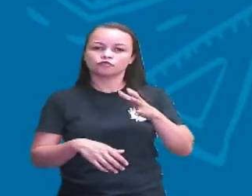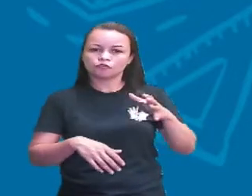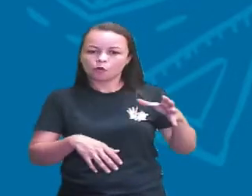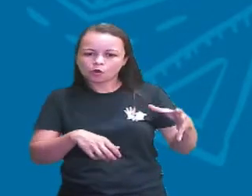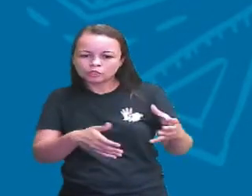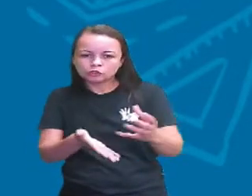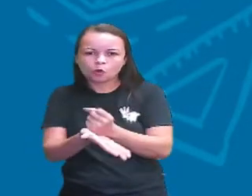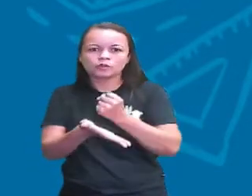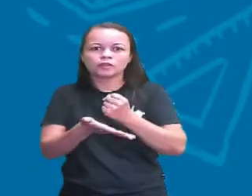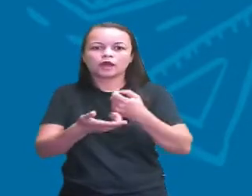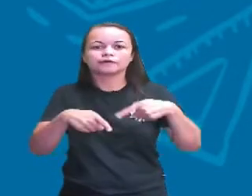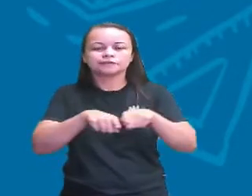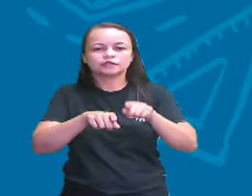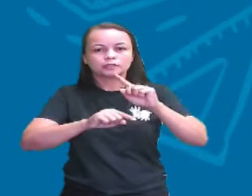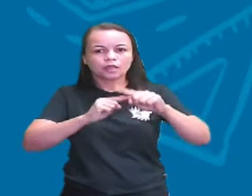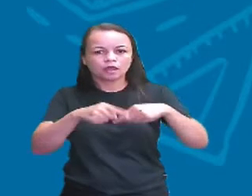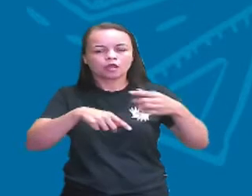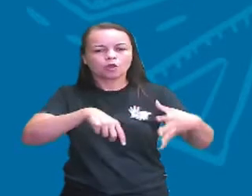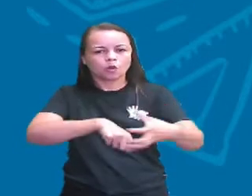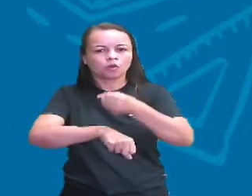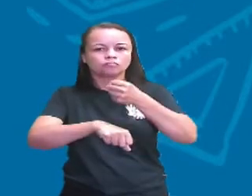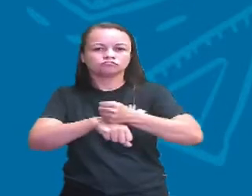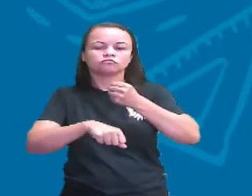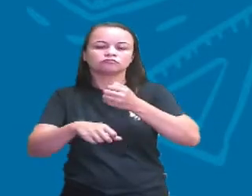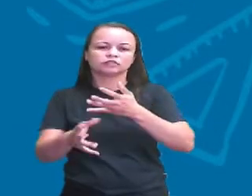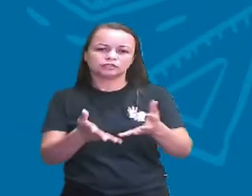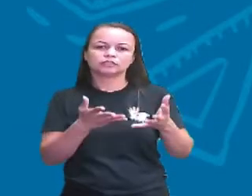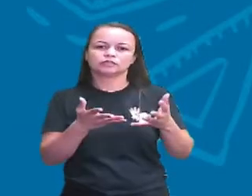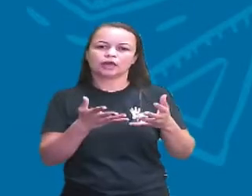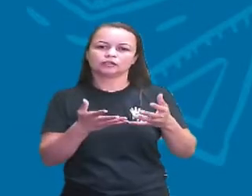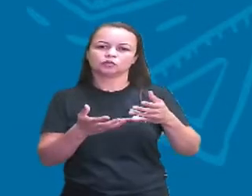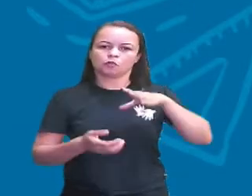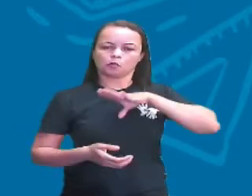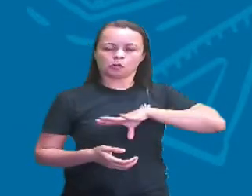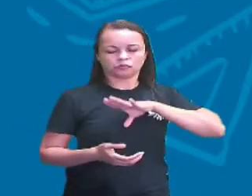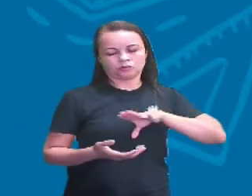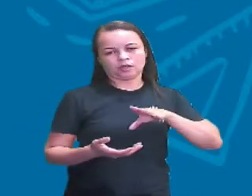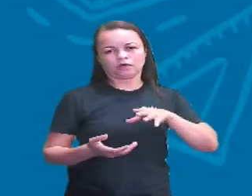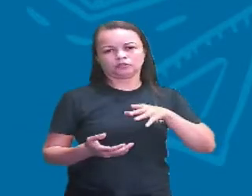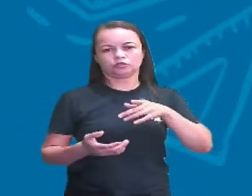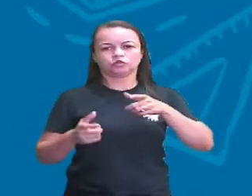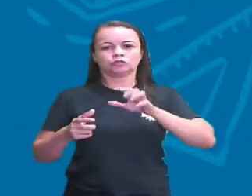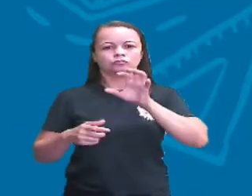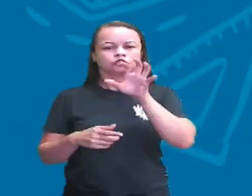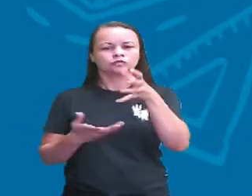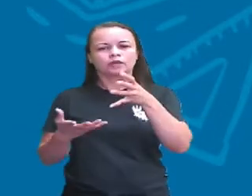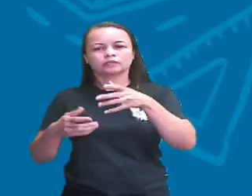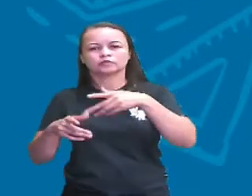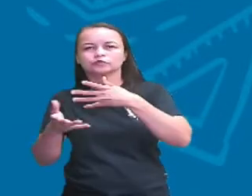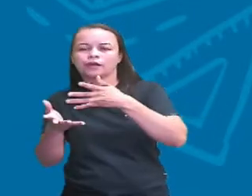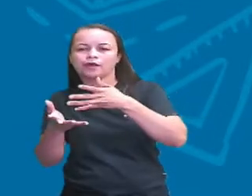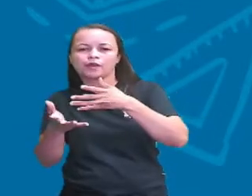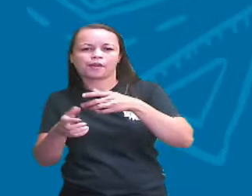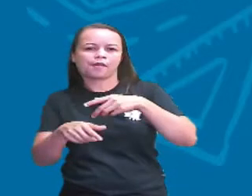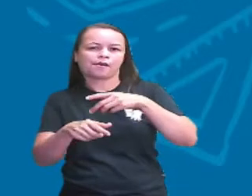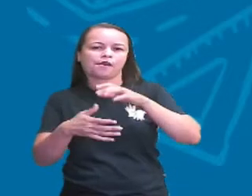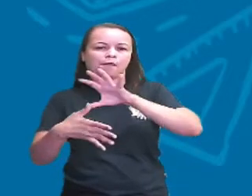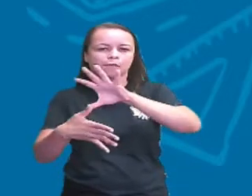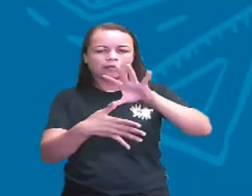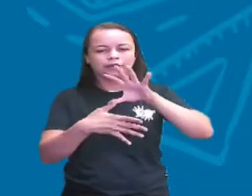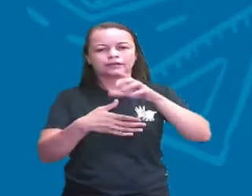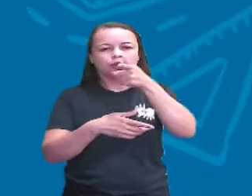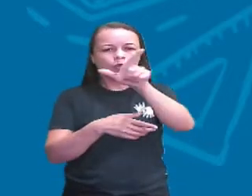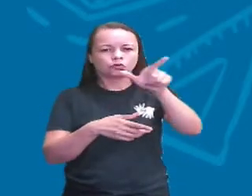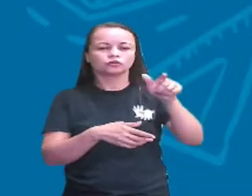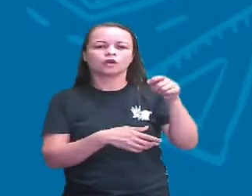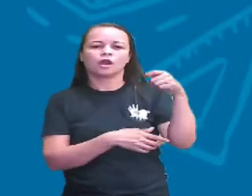por Portugal. Né? Da mesma coisa aconteceu em outras partes da América, né? Como aqui na Argentina, Paraguai, Chile,